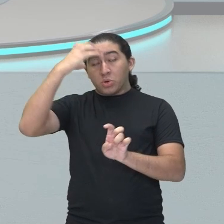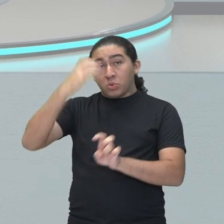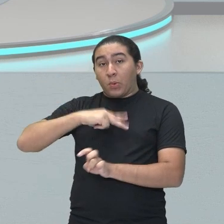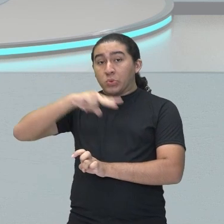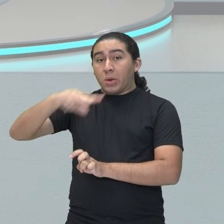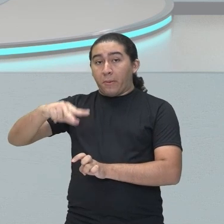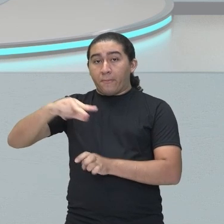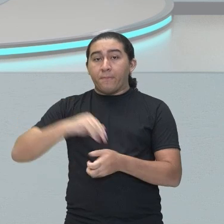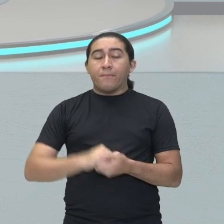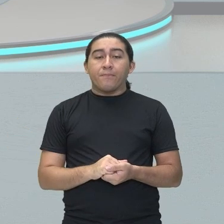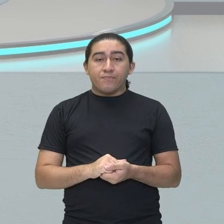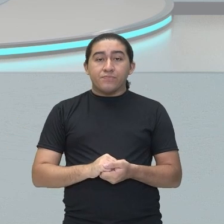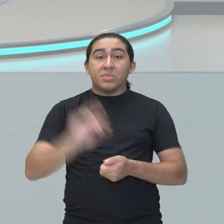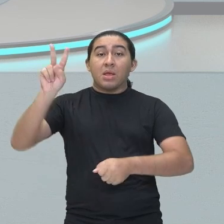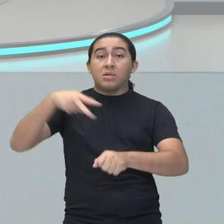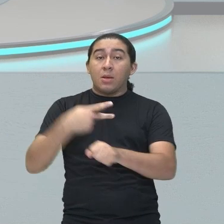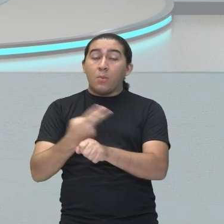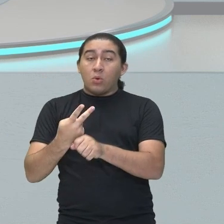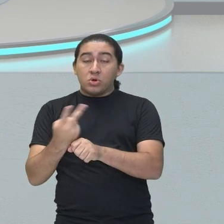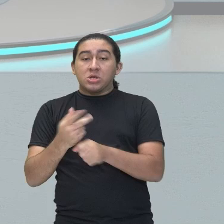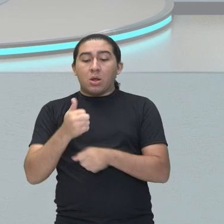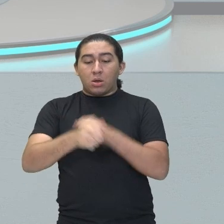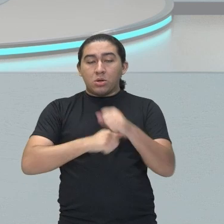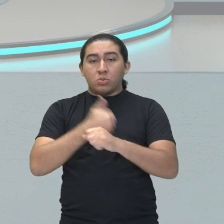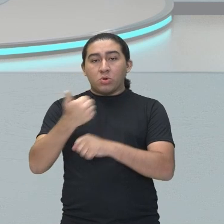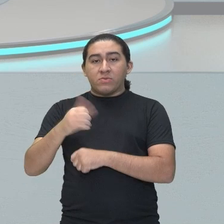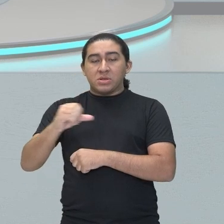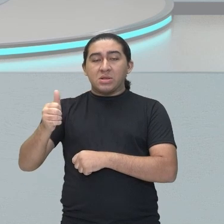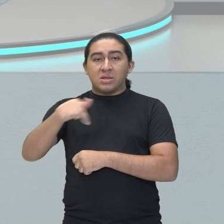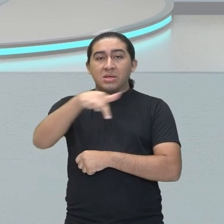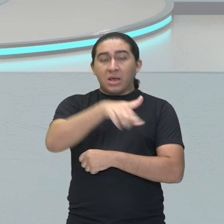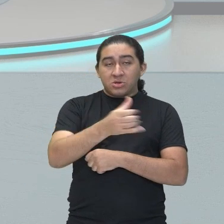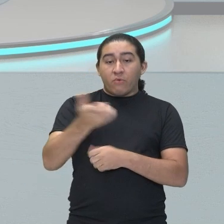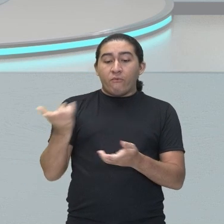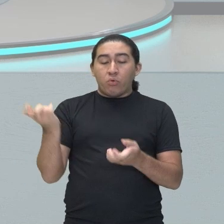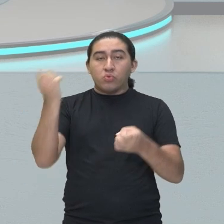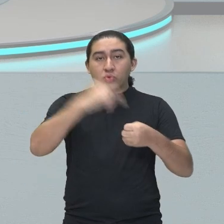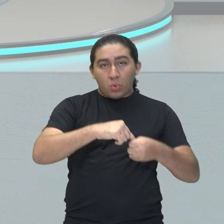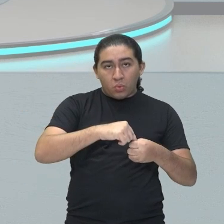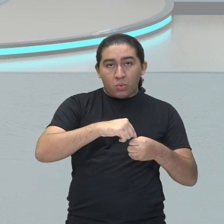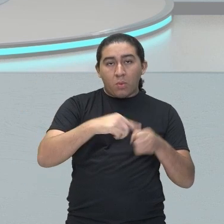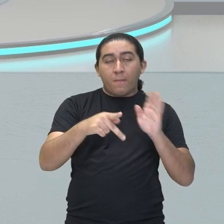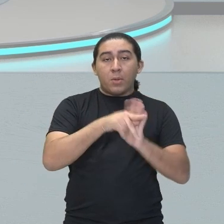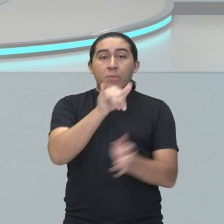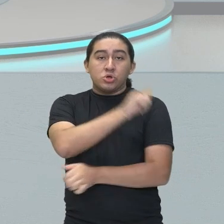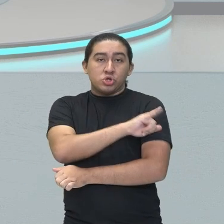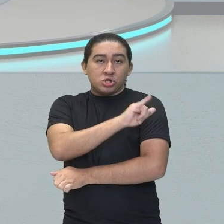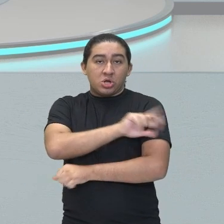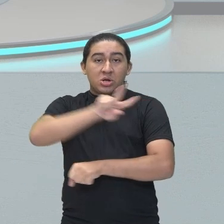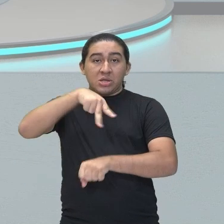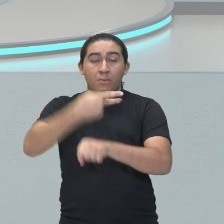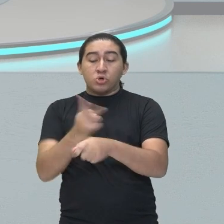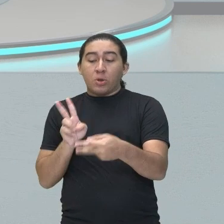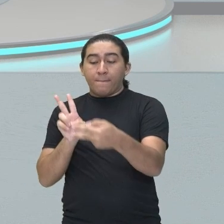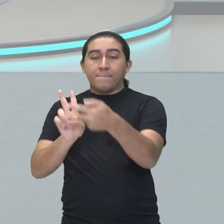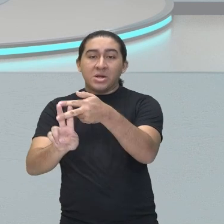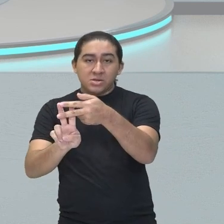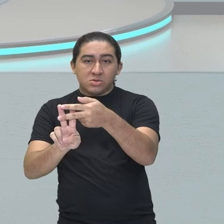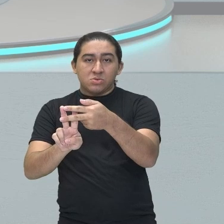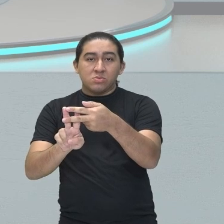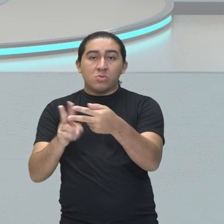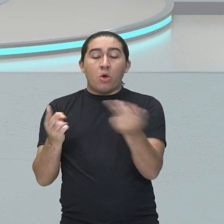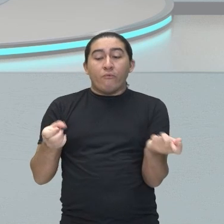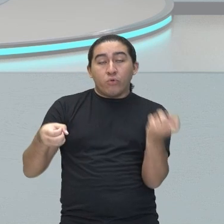1767, voltou ao Rio de Janeiro. No ano seguinte, seguiu para Lisboa, onde foi preso por ordem do Marquês de